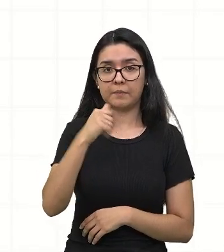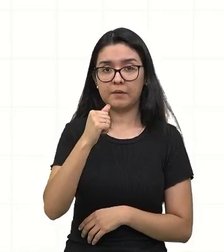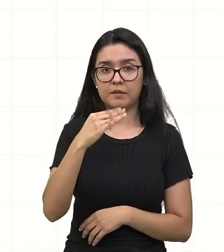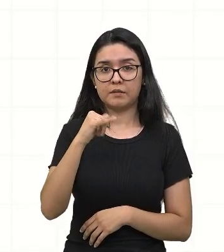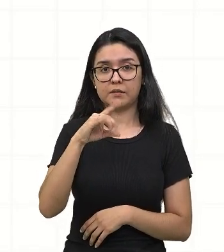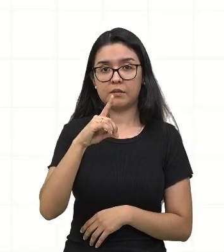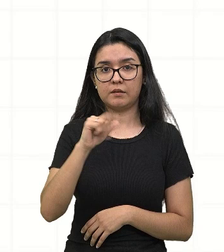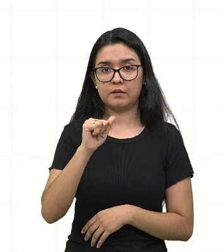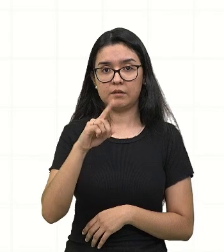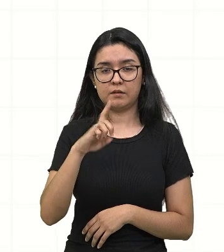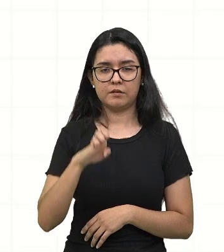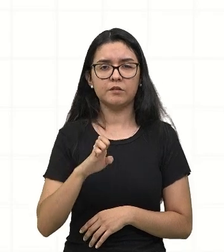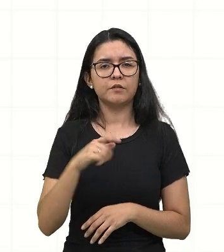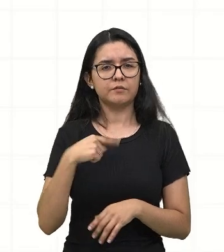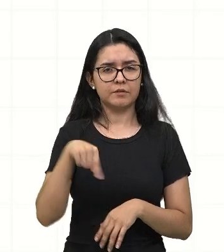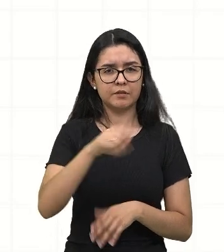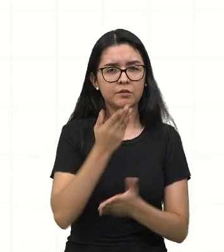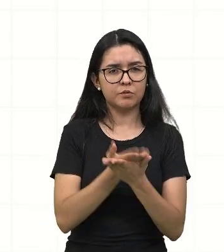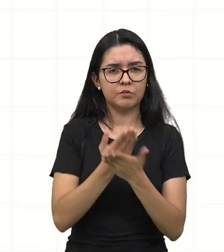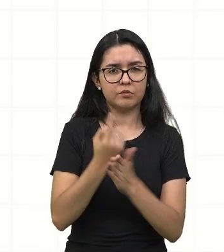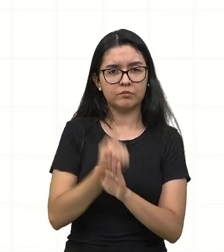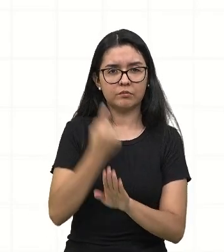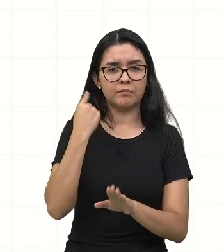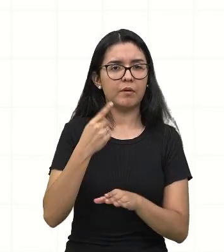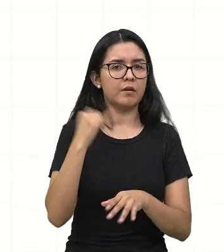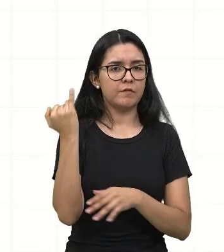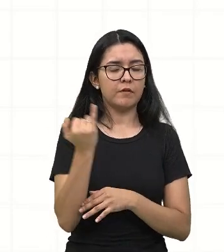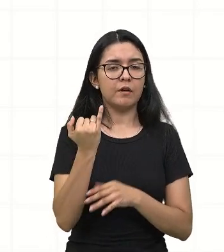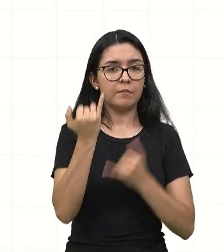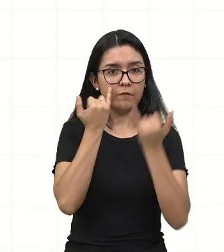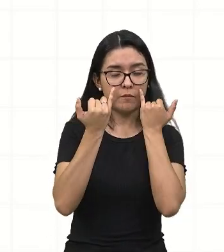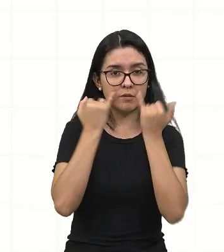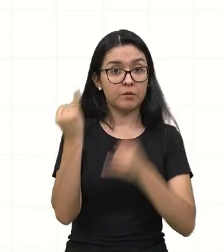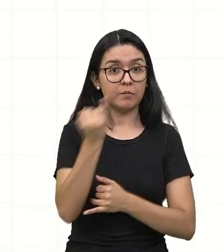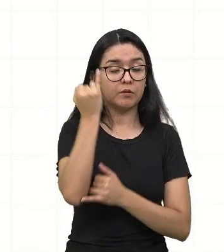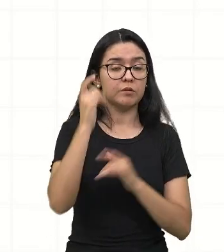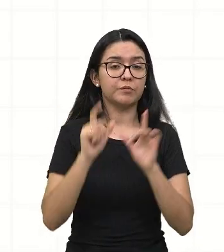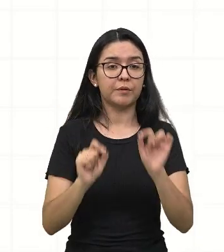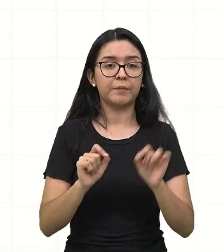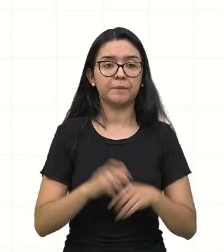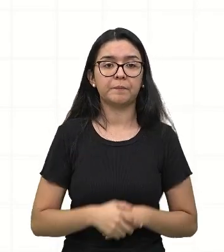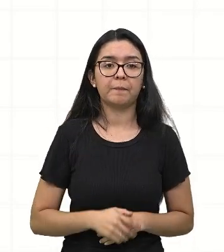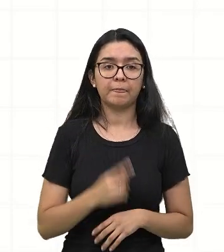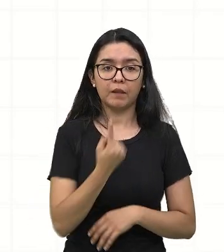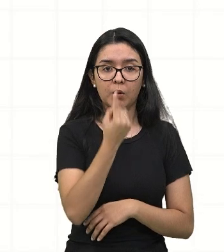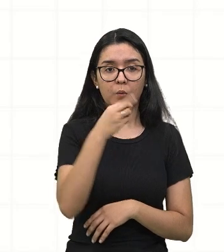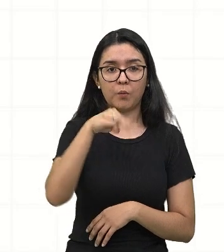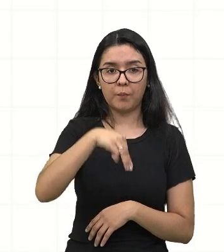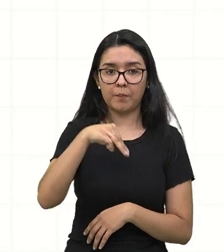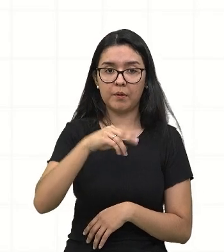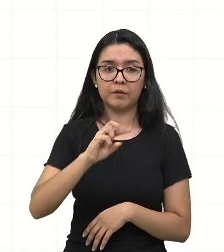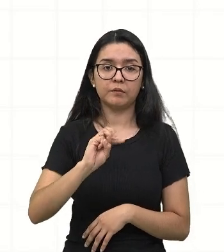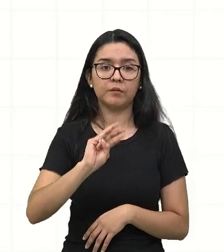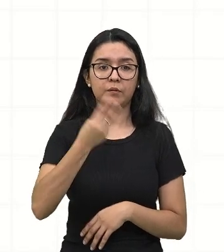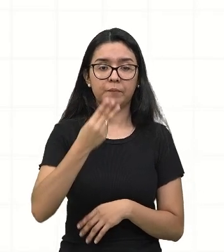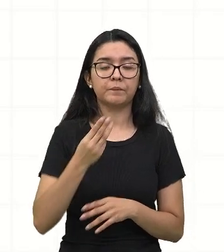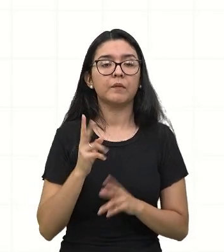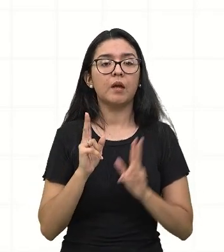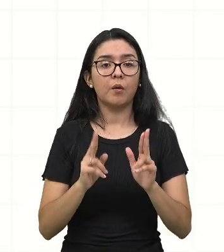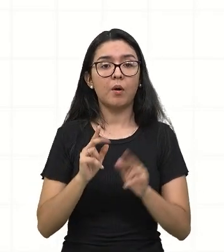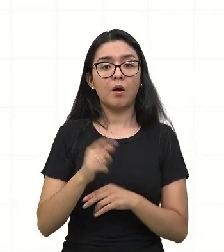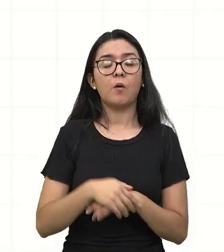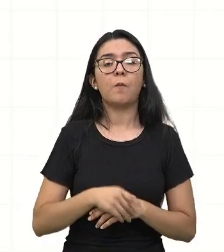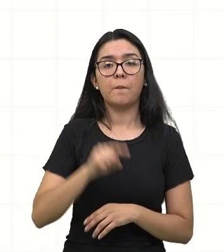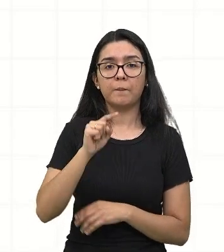longo das nossas aulas uma informação importante. Eu vou lembrar você agora, ó, que 1 metro cúbico equivale a 1000 litros,